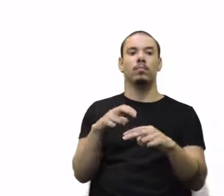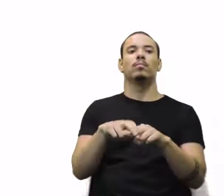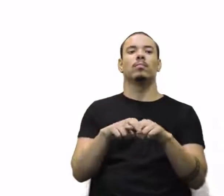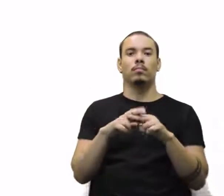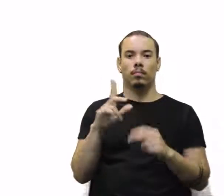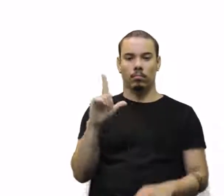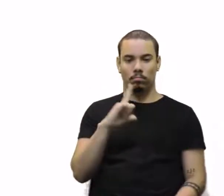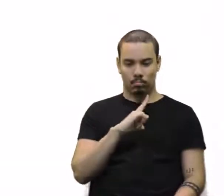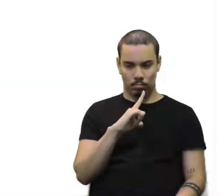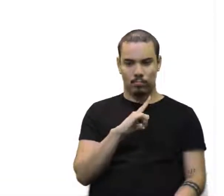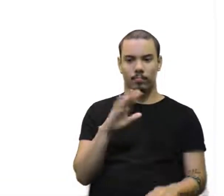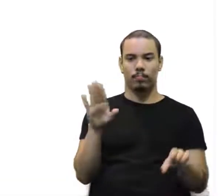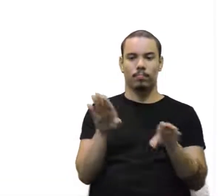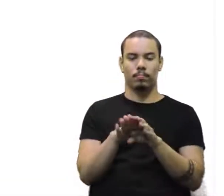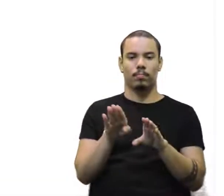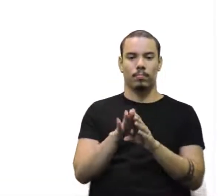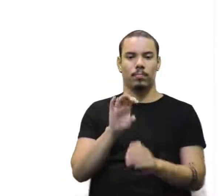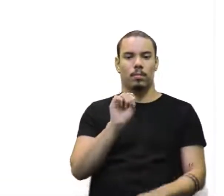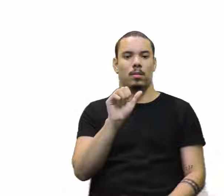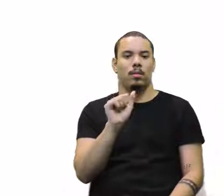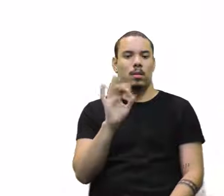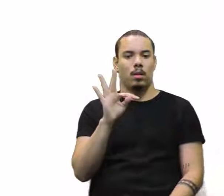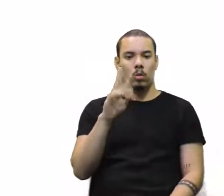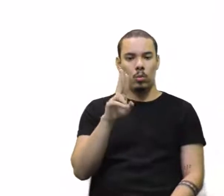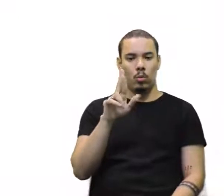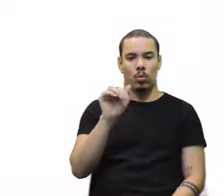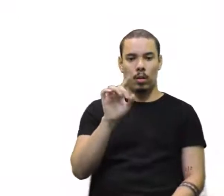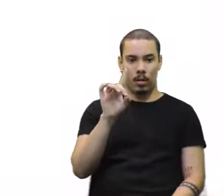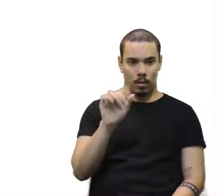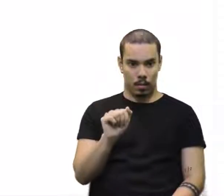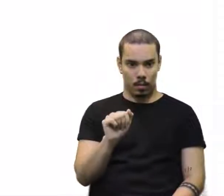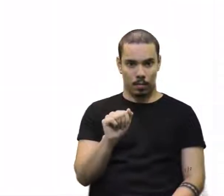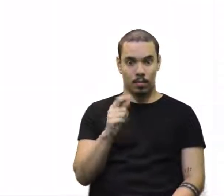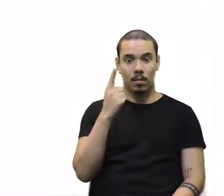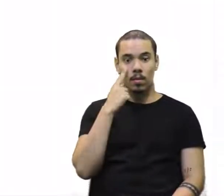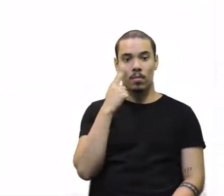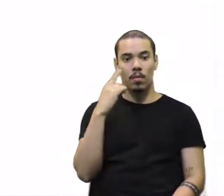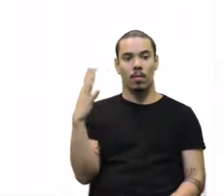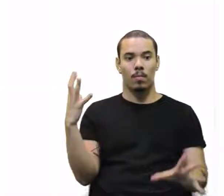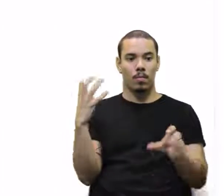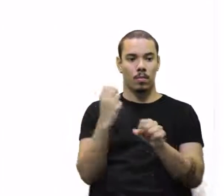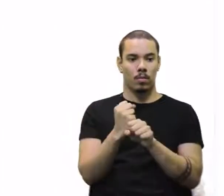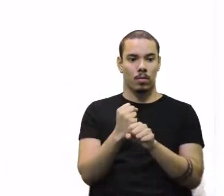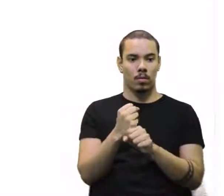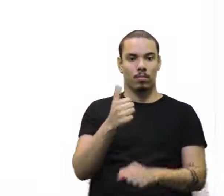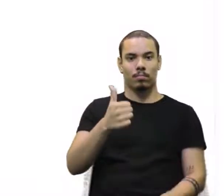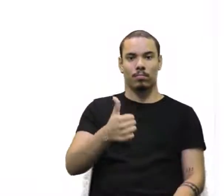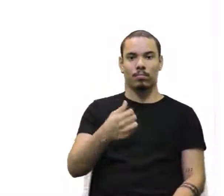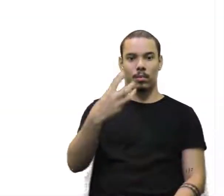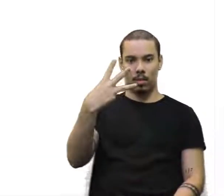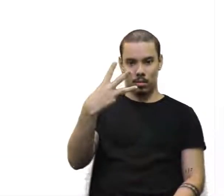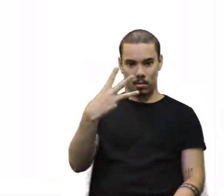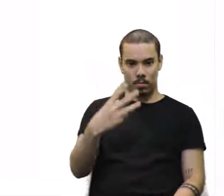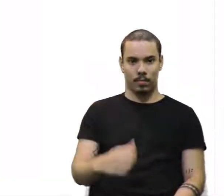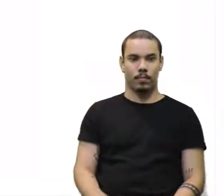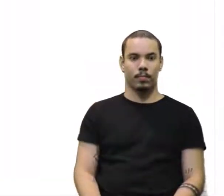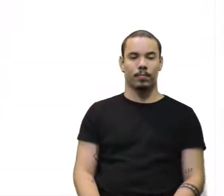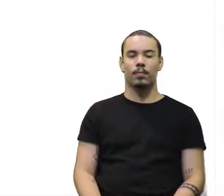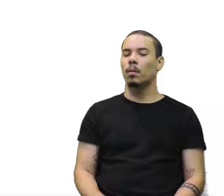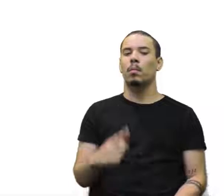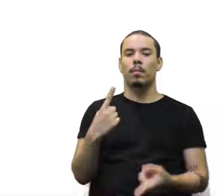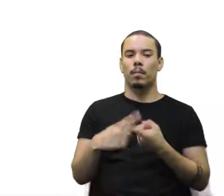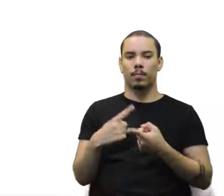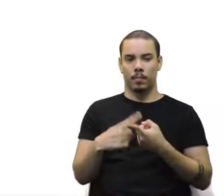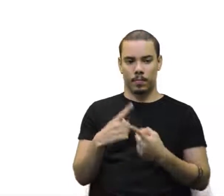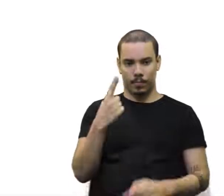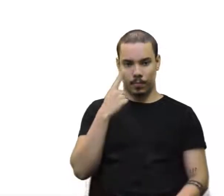temos aí uma cadeia saturada. Vamos olhar a pontuação total? 13 pontos. Vamos observar